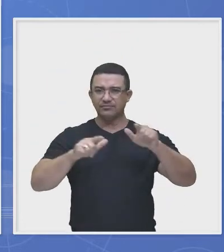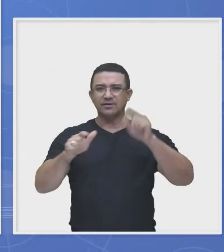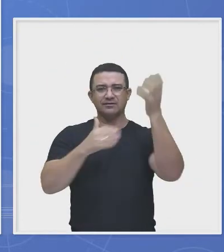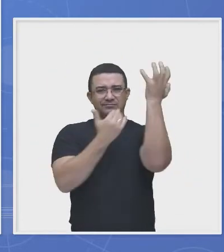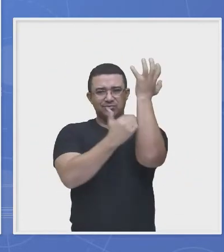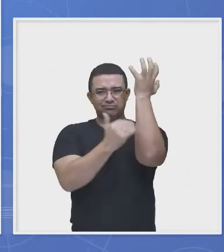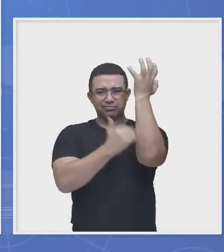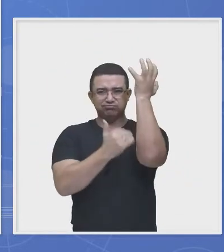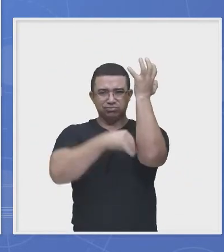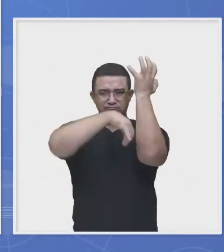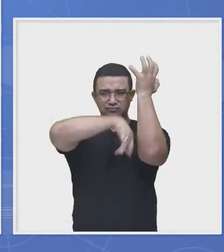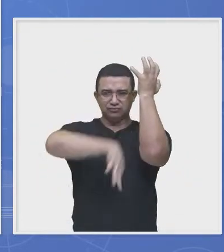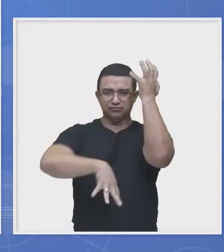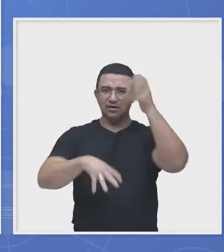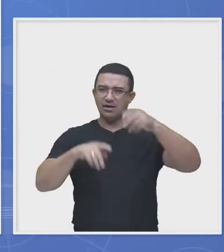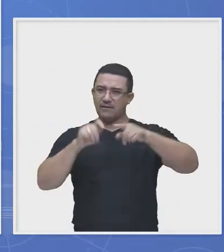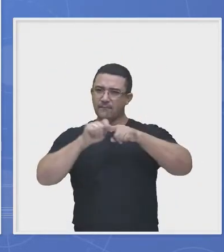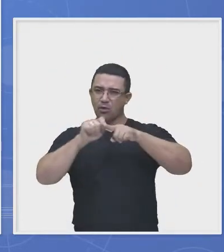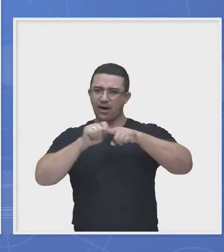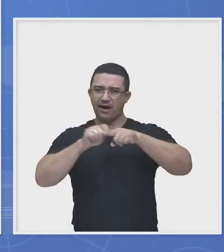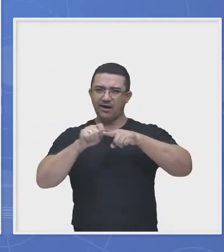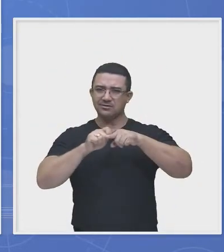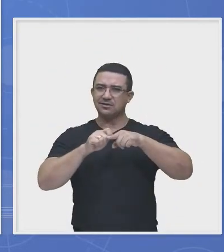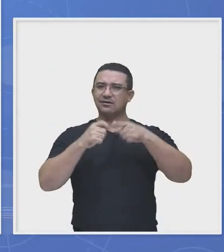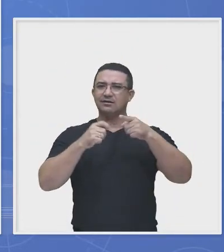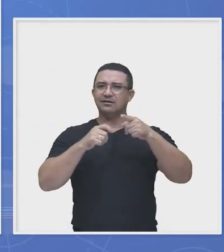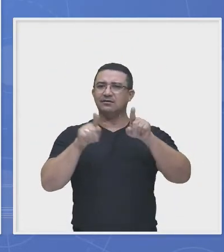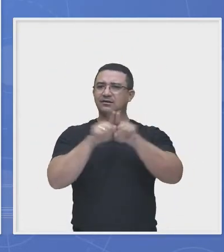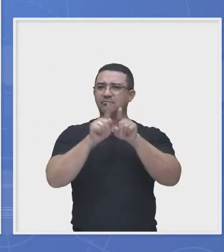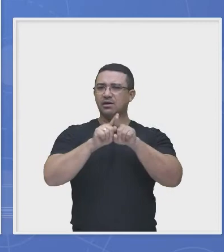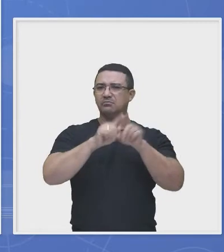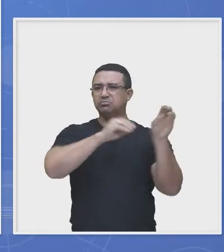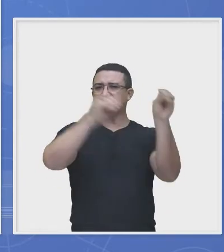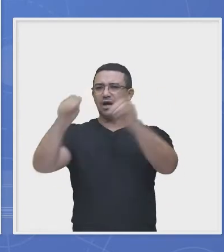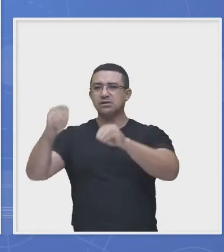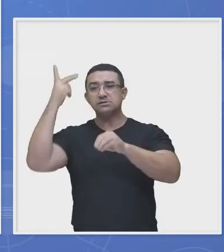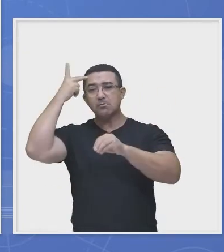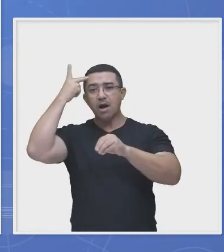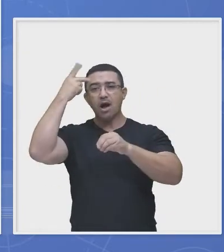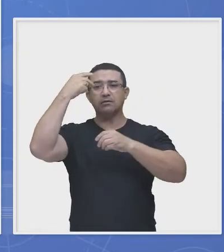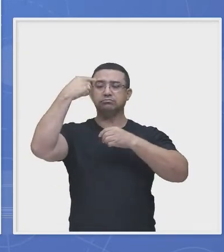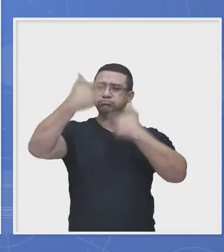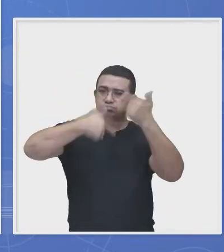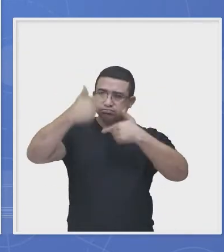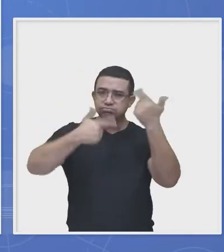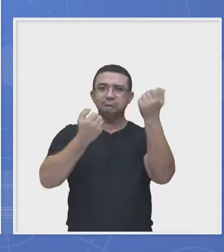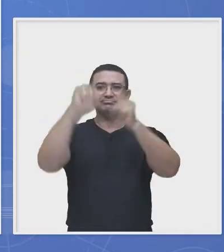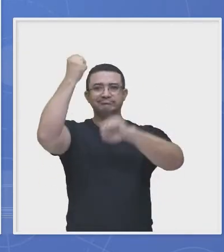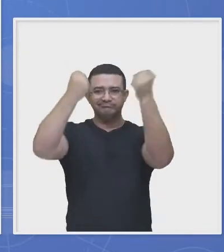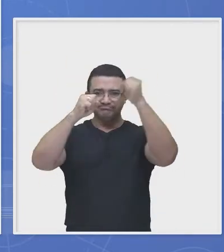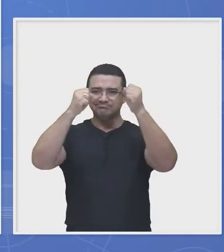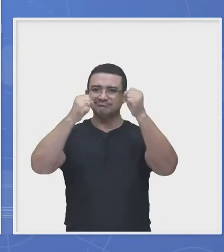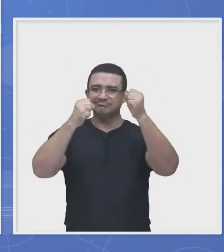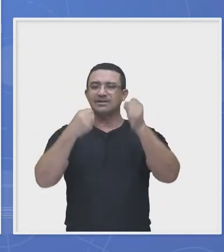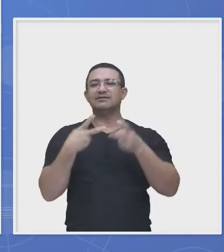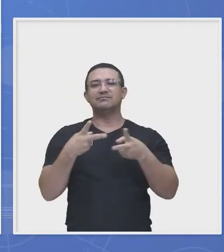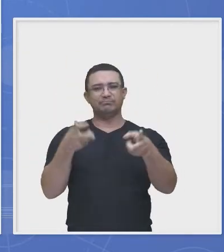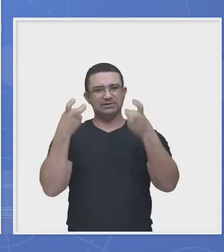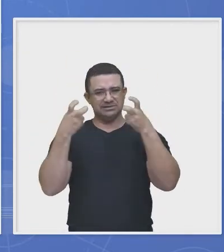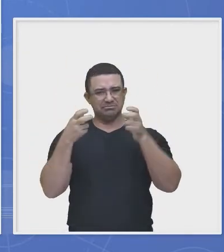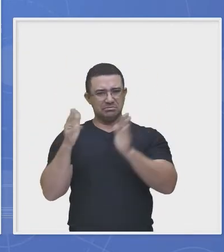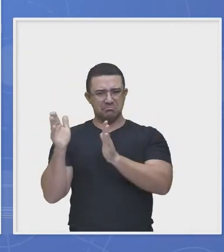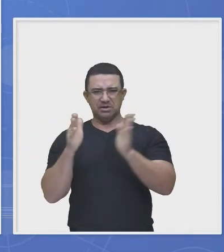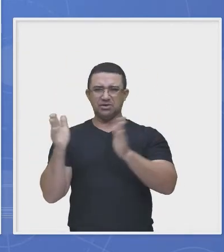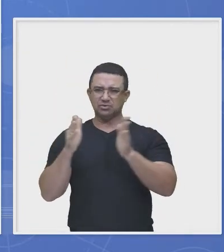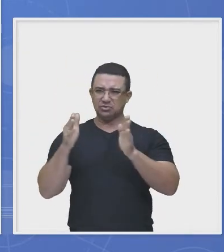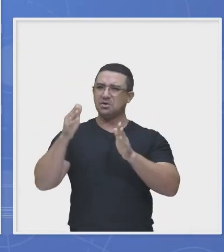foram para o sudeste do país para trabalhar nas indústrias lá em São Paulo. Então perceba que nós temos um país desigual nesse período,